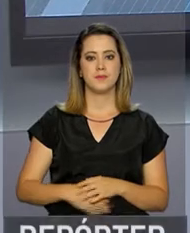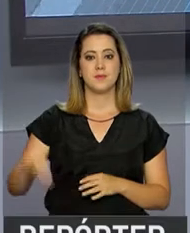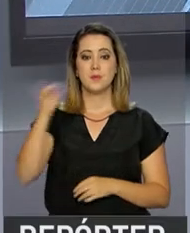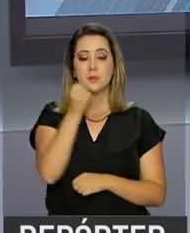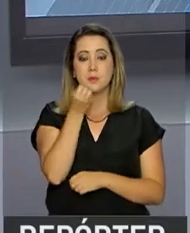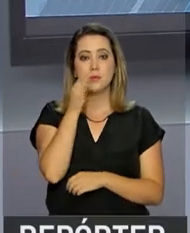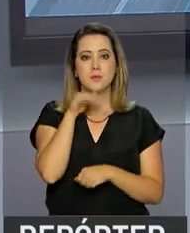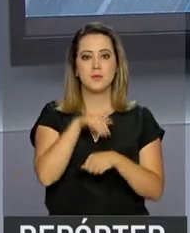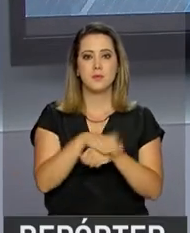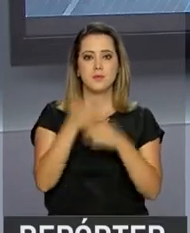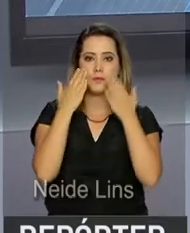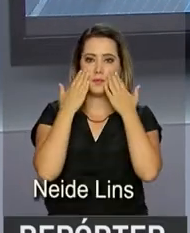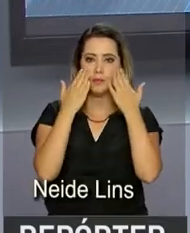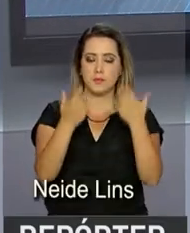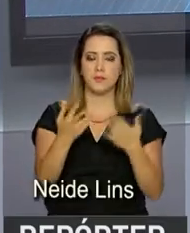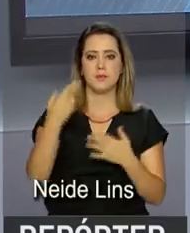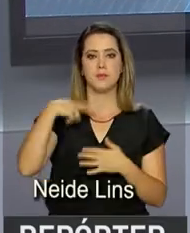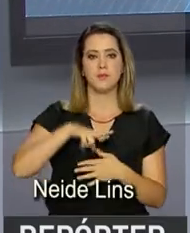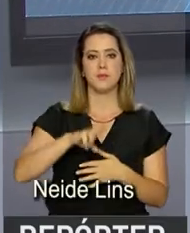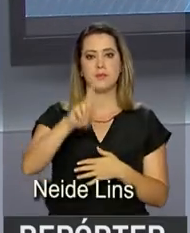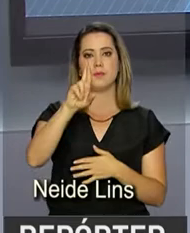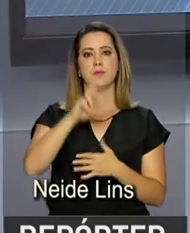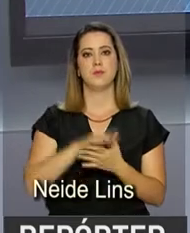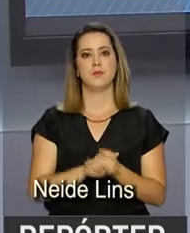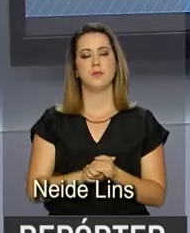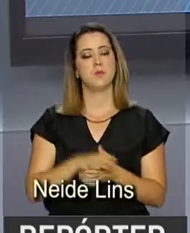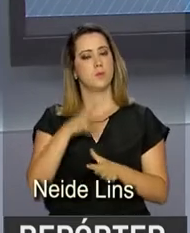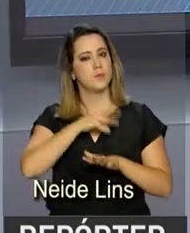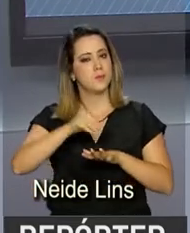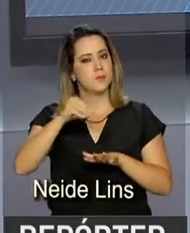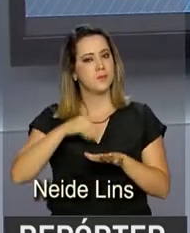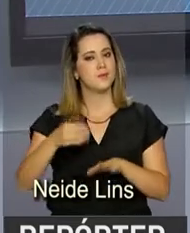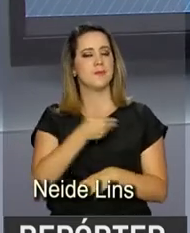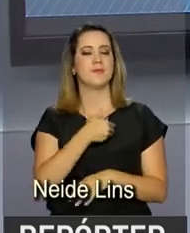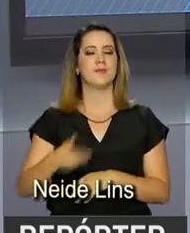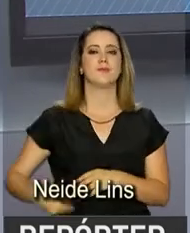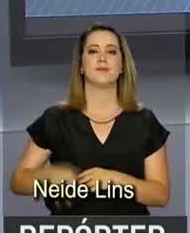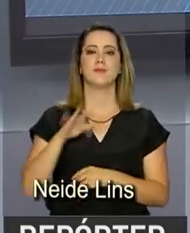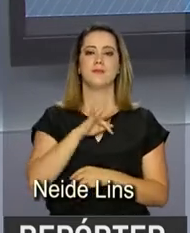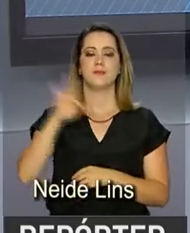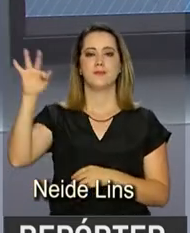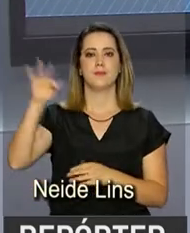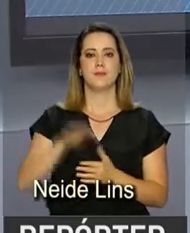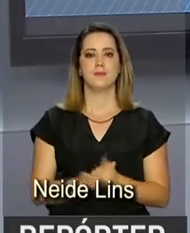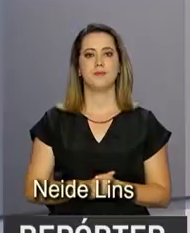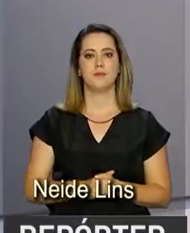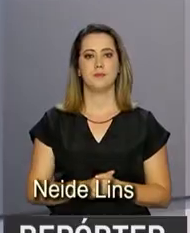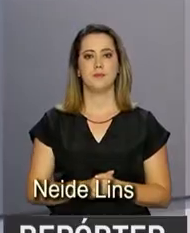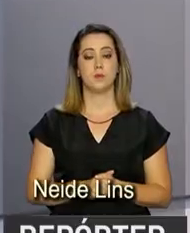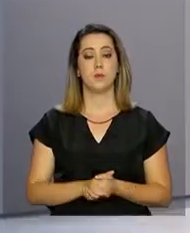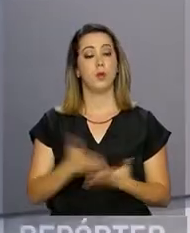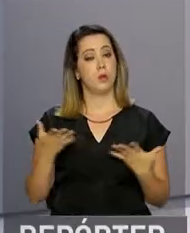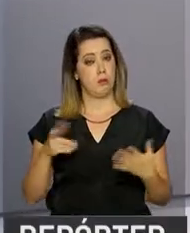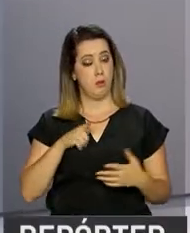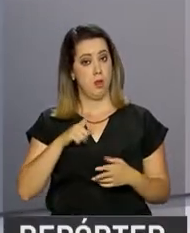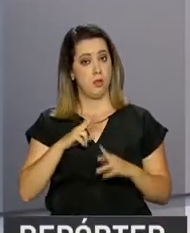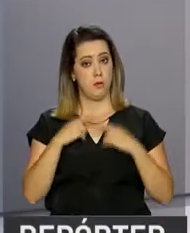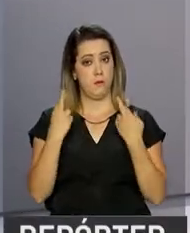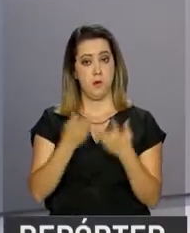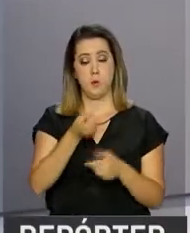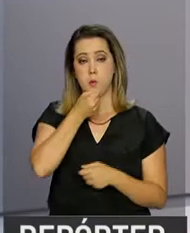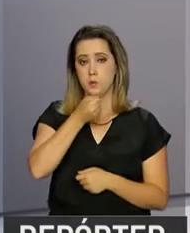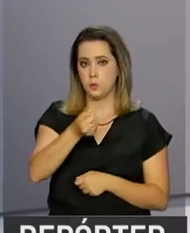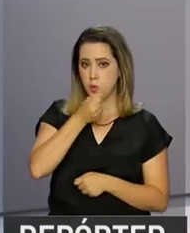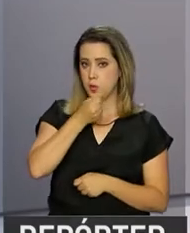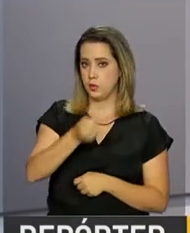Olá, boa noite. No ar, mais uma edição do Repórter NBR com as notícias do governo federal. Em coletiva, no início da